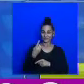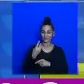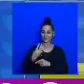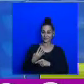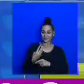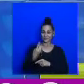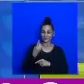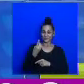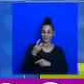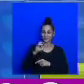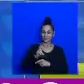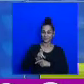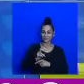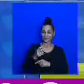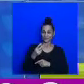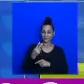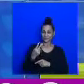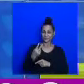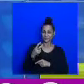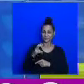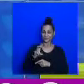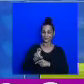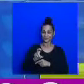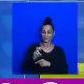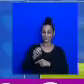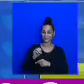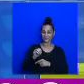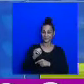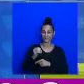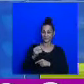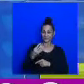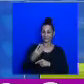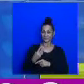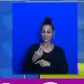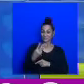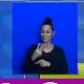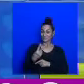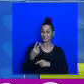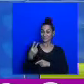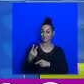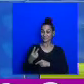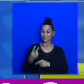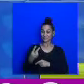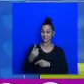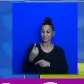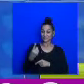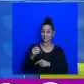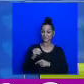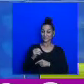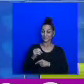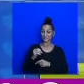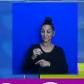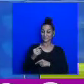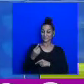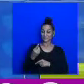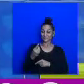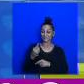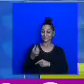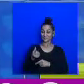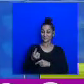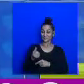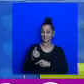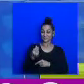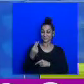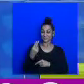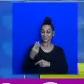24, 14, 15, 25, 04, 22, 16,